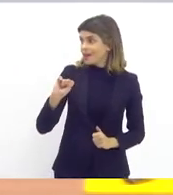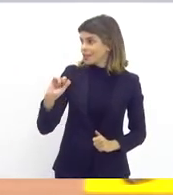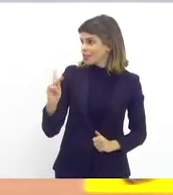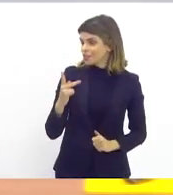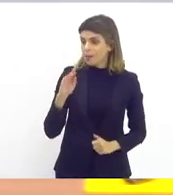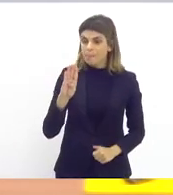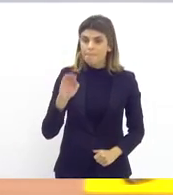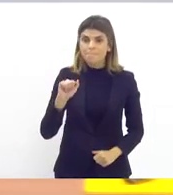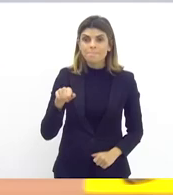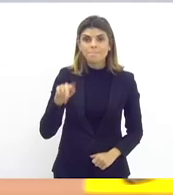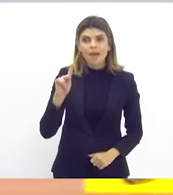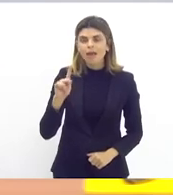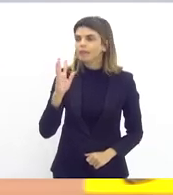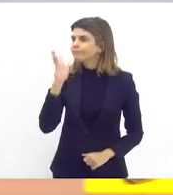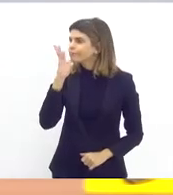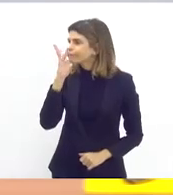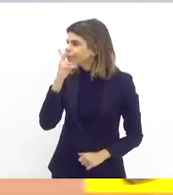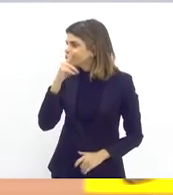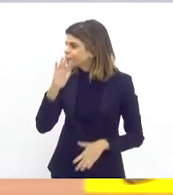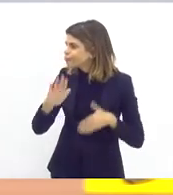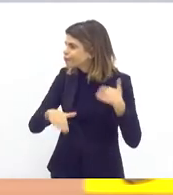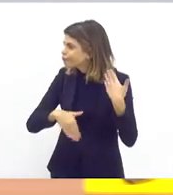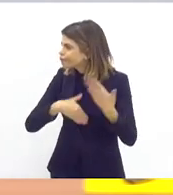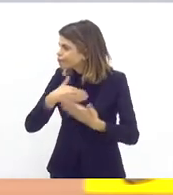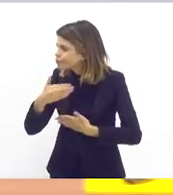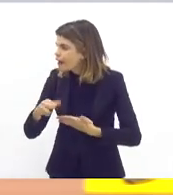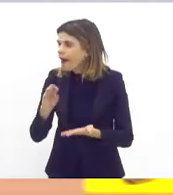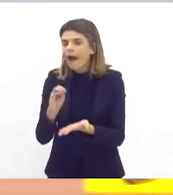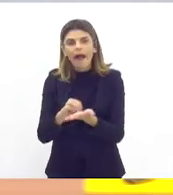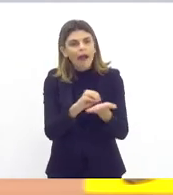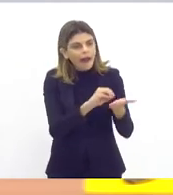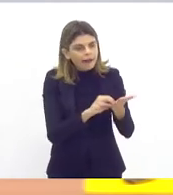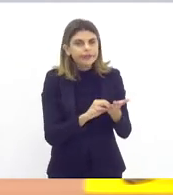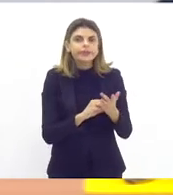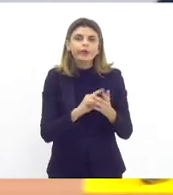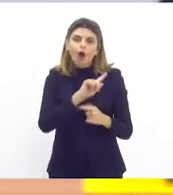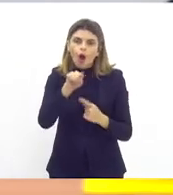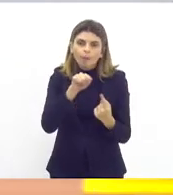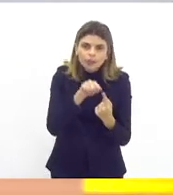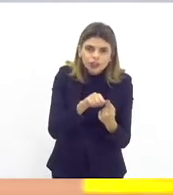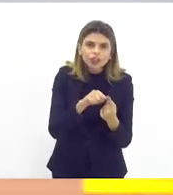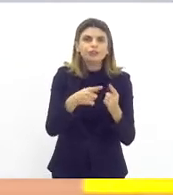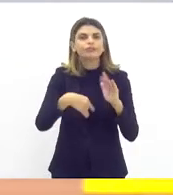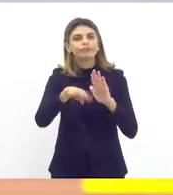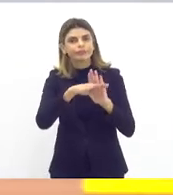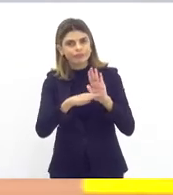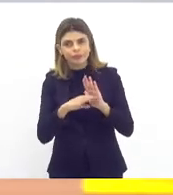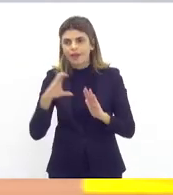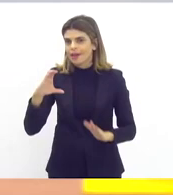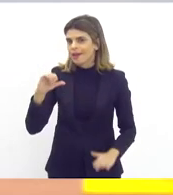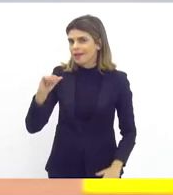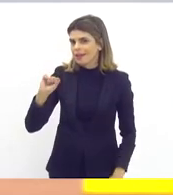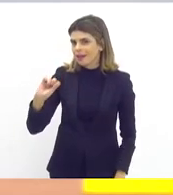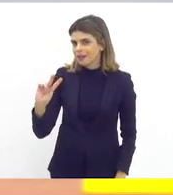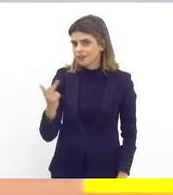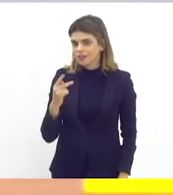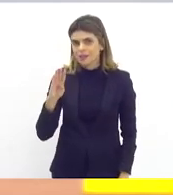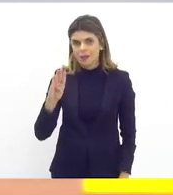mais o consumo dos pobres do que dos ricos, e esse é o desenho, esse é o objetivo do cashback mesmo. Ele está